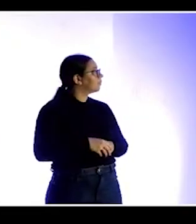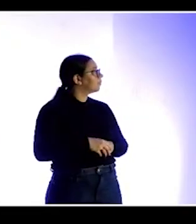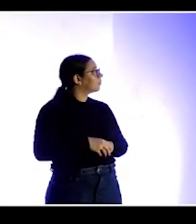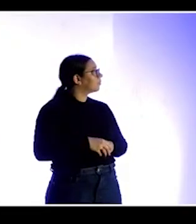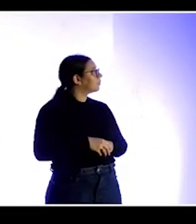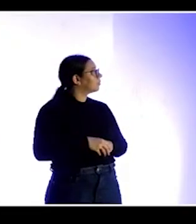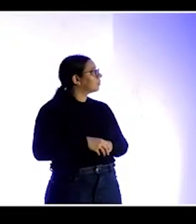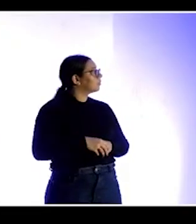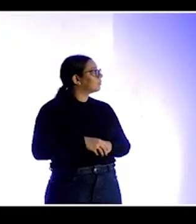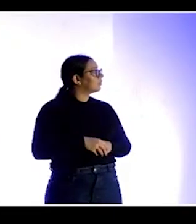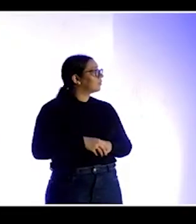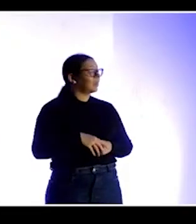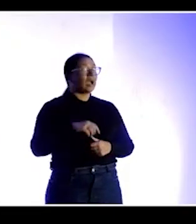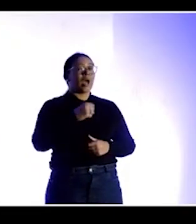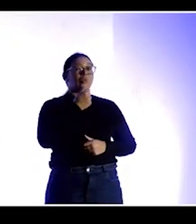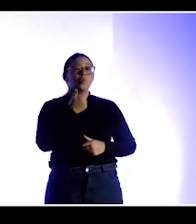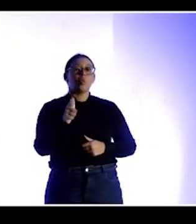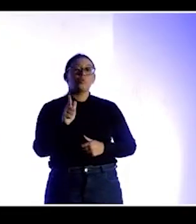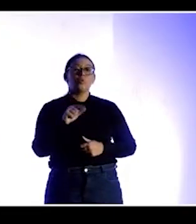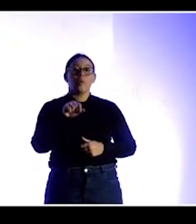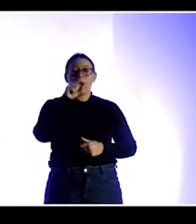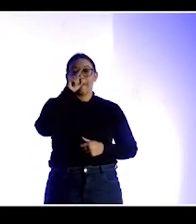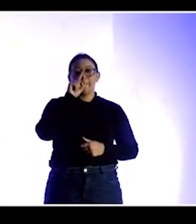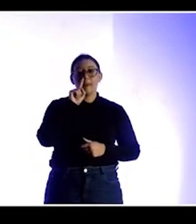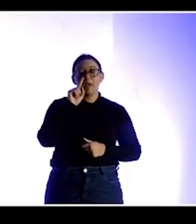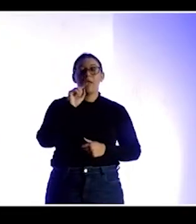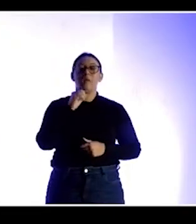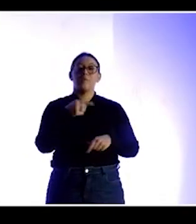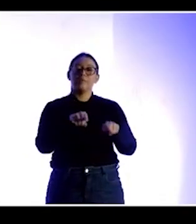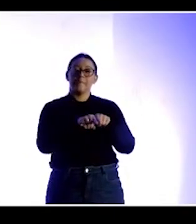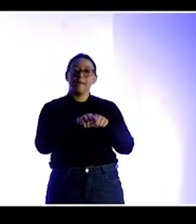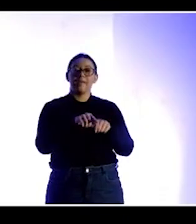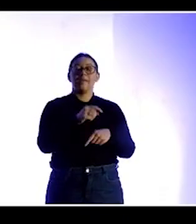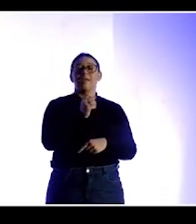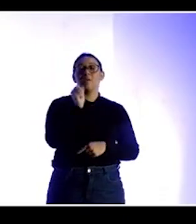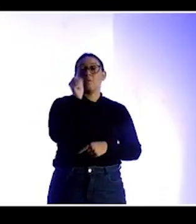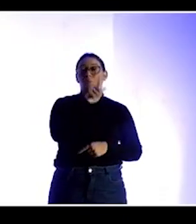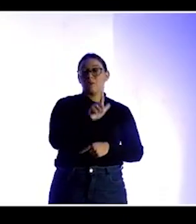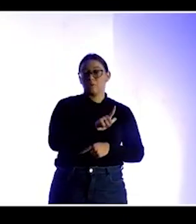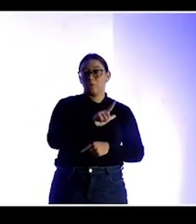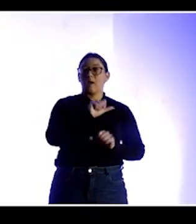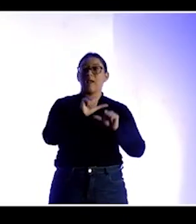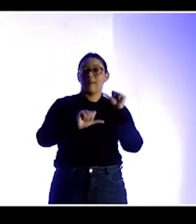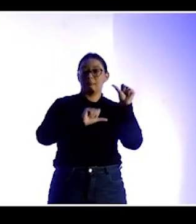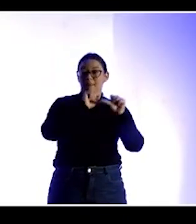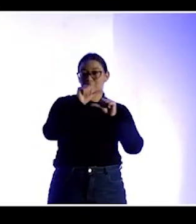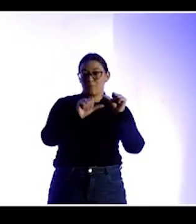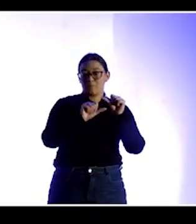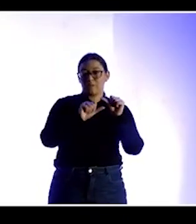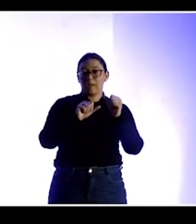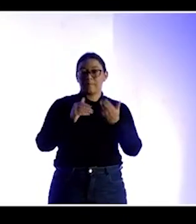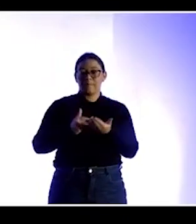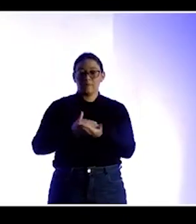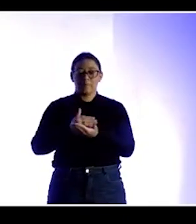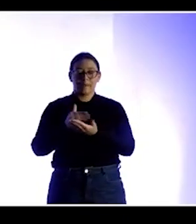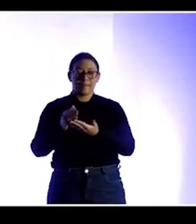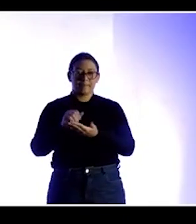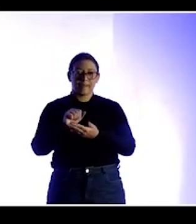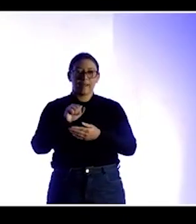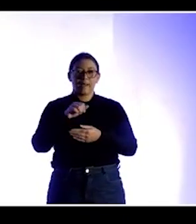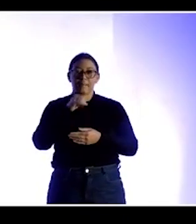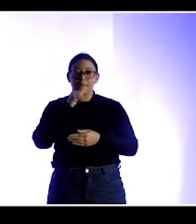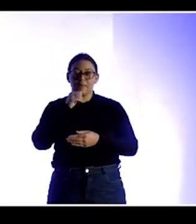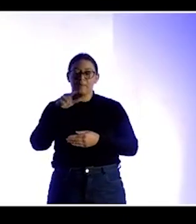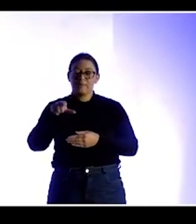aqui e vou variar o custo da energia. Quando eu vario o custo da energia, mesmo com a energia custando zero, eu vejo que a